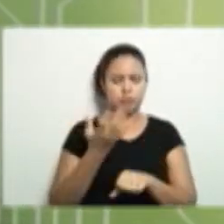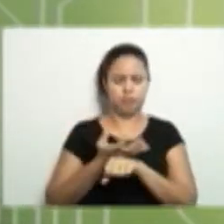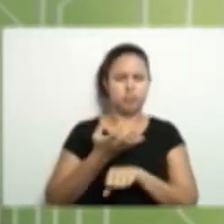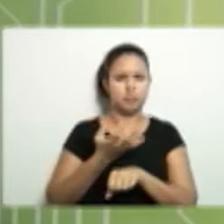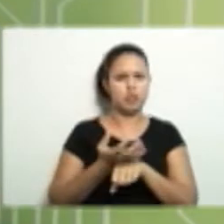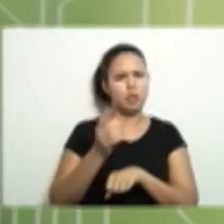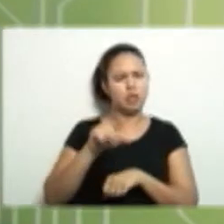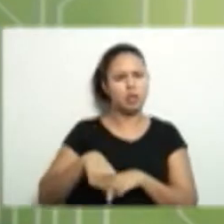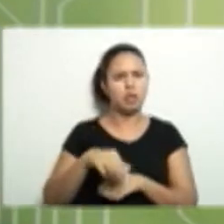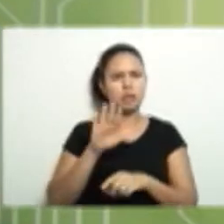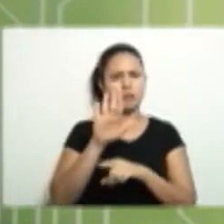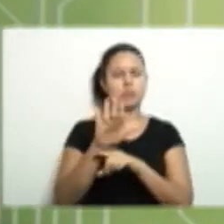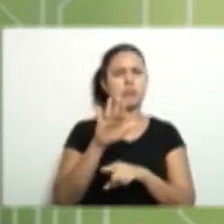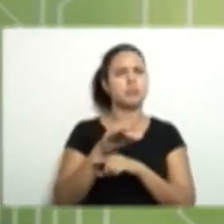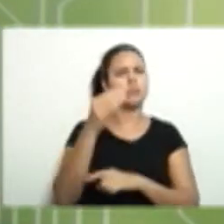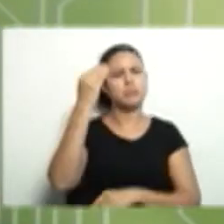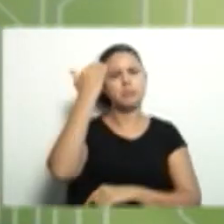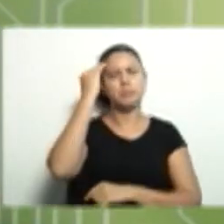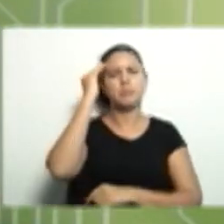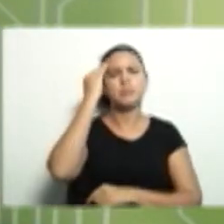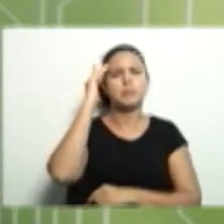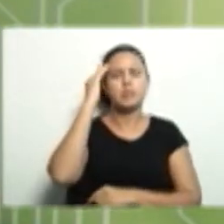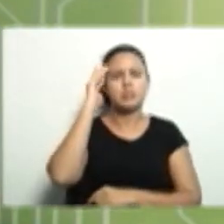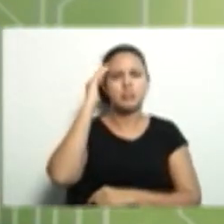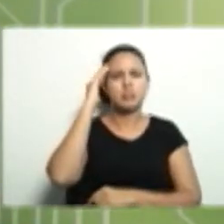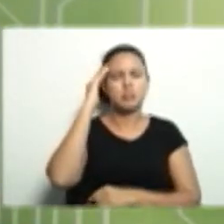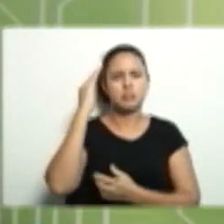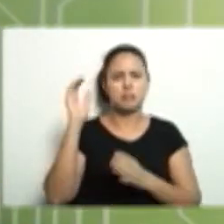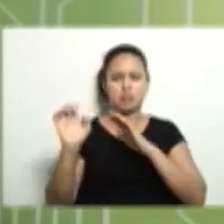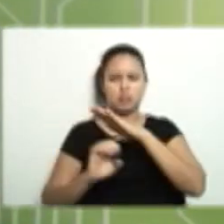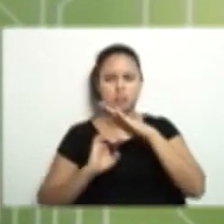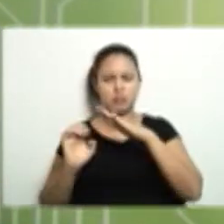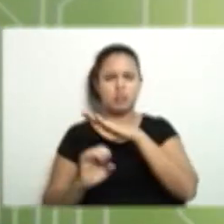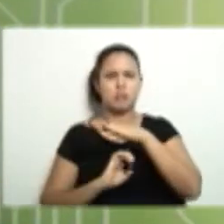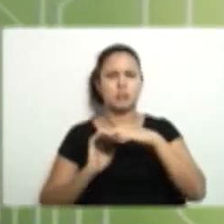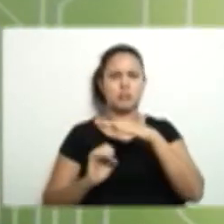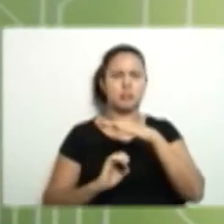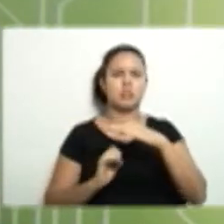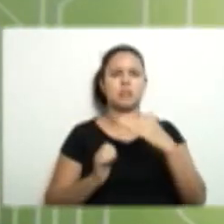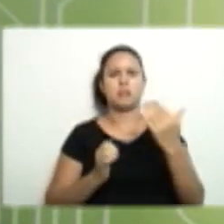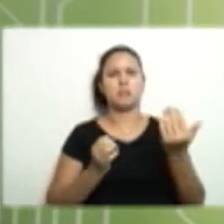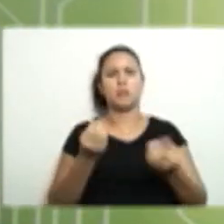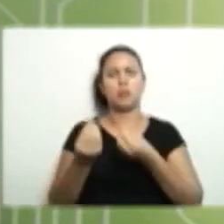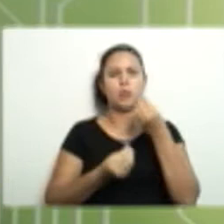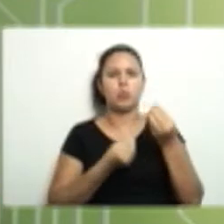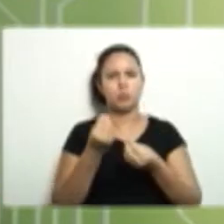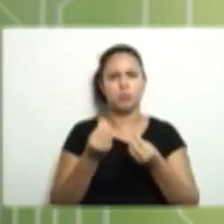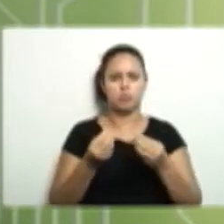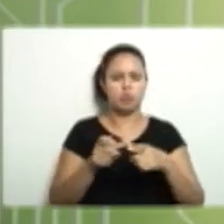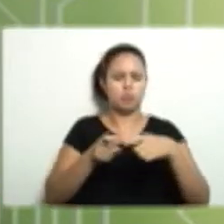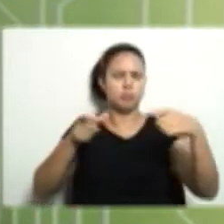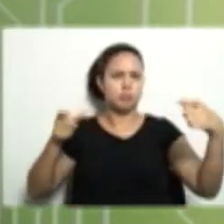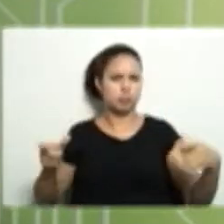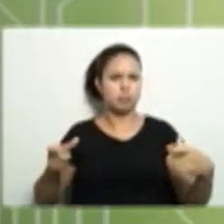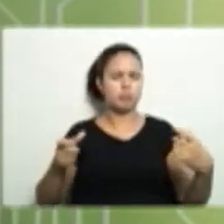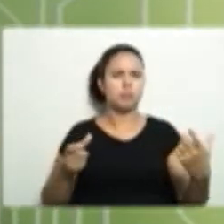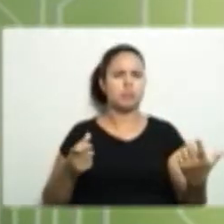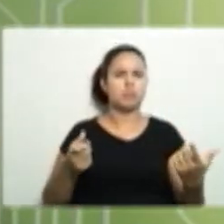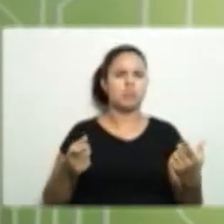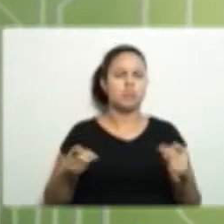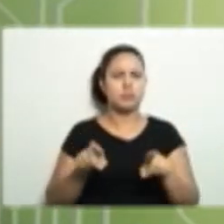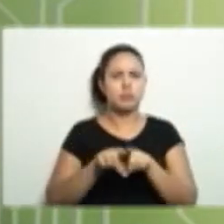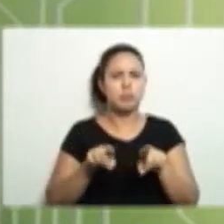processos produtivos fazem parte do enriquecimento das empresas ou cooperativas que exercem essas atividades e também de